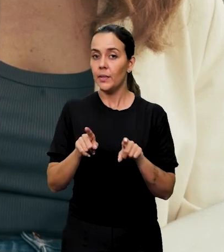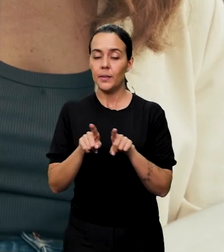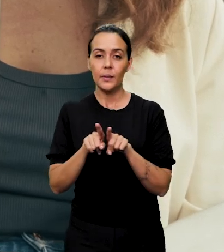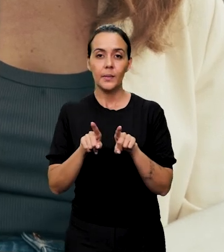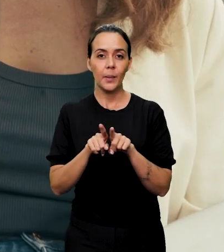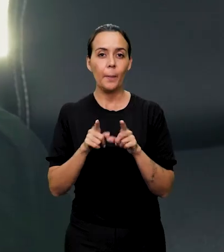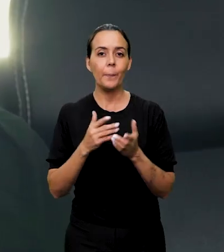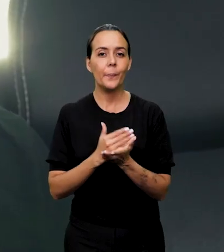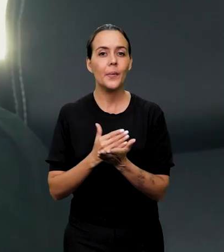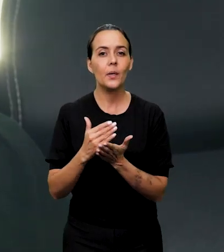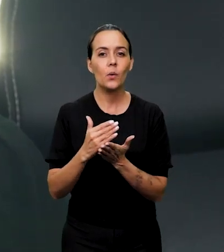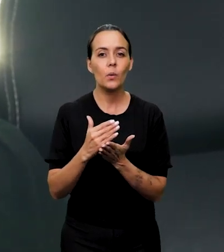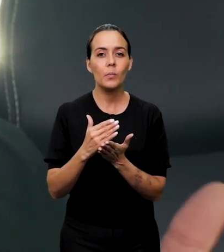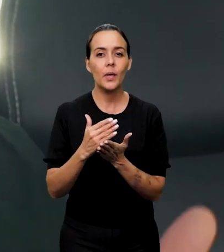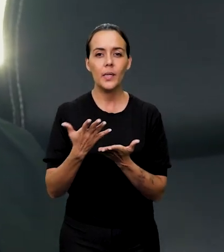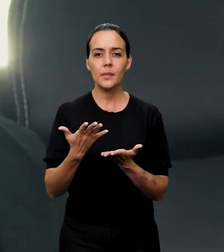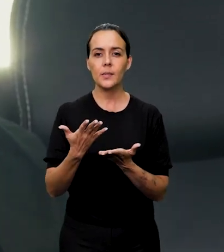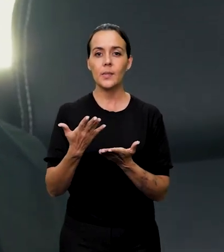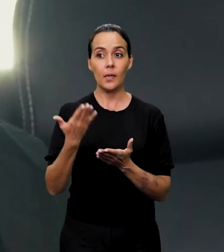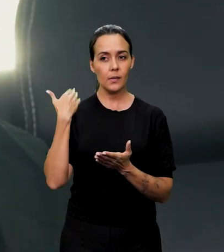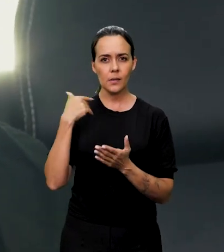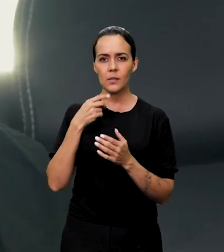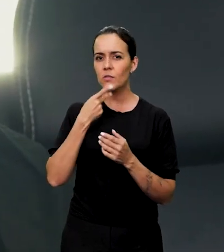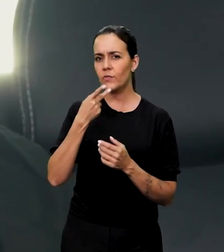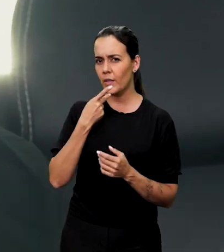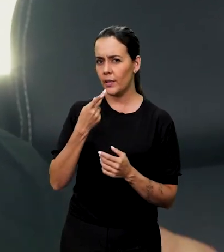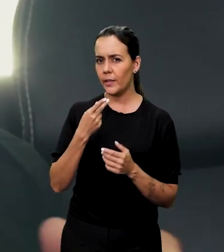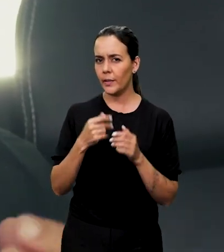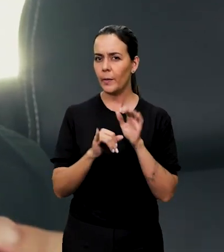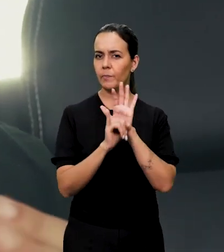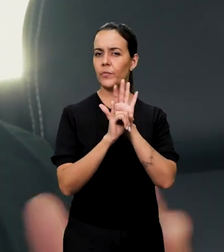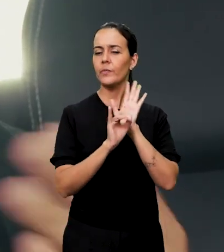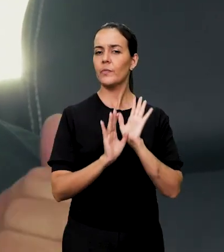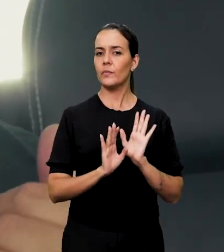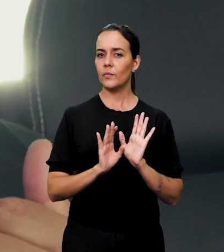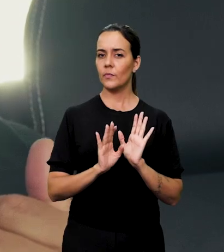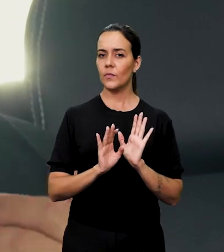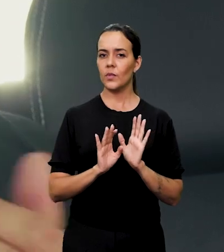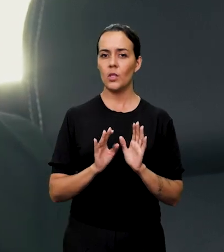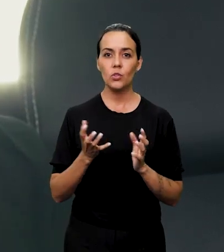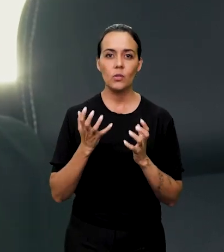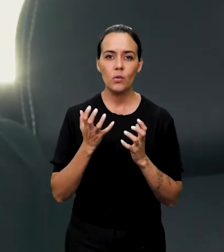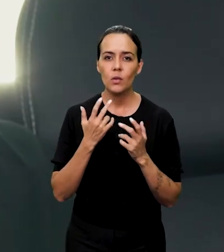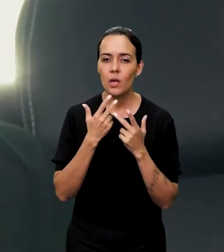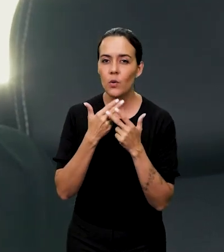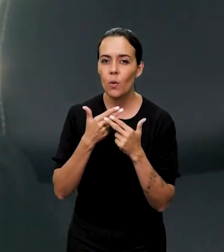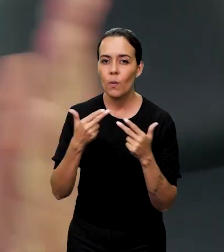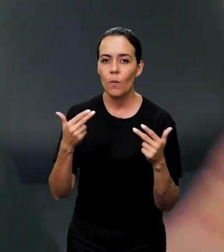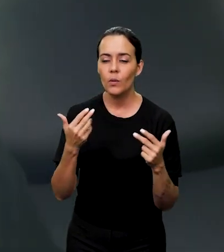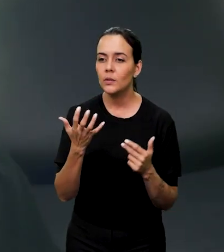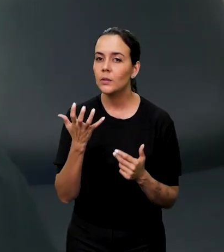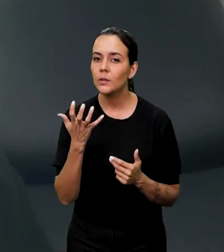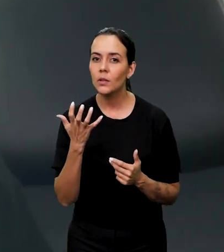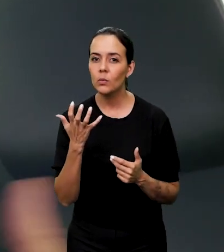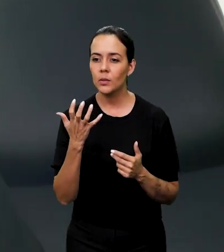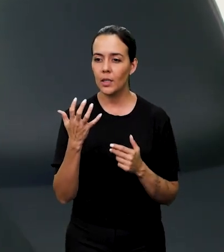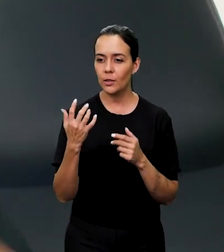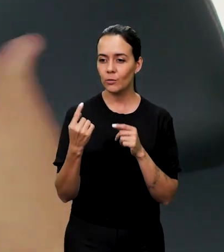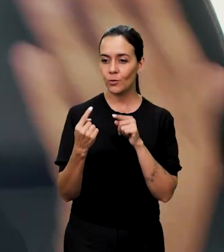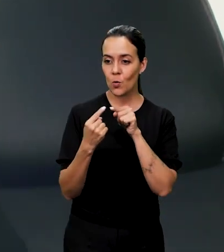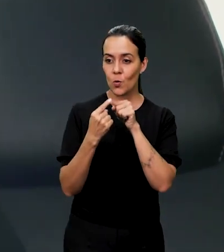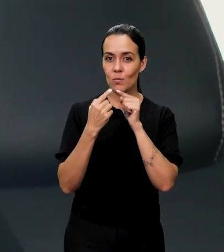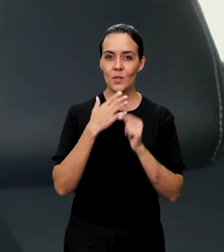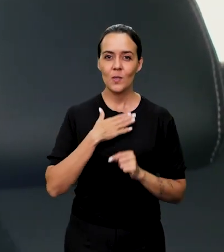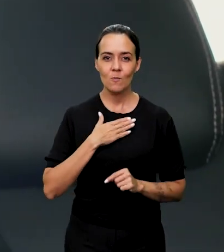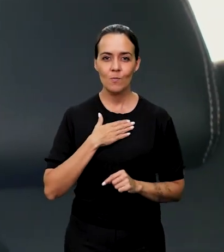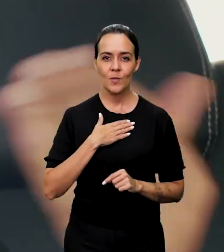você também começa, por isso que eu falei em outro momento sobre identificação, a querer coisas que estão sempre correspondendo ao que